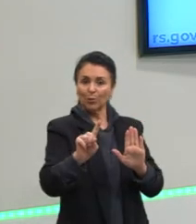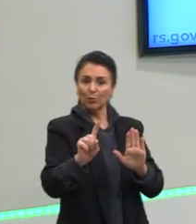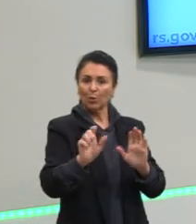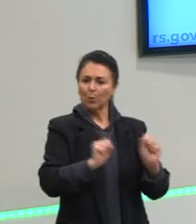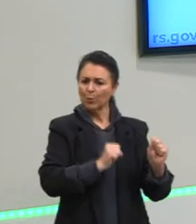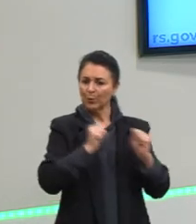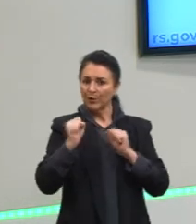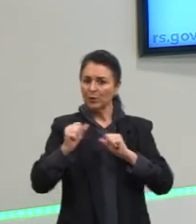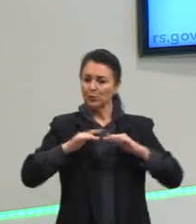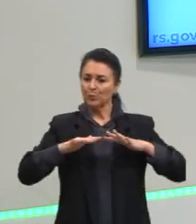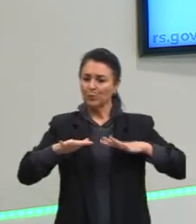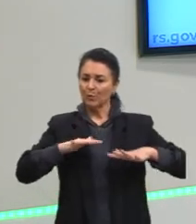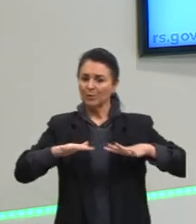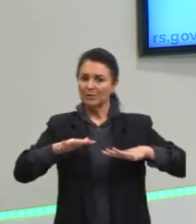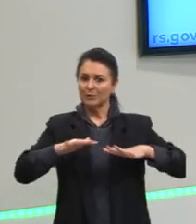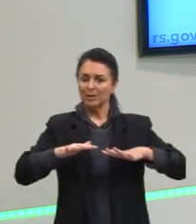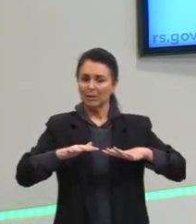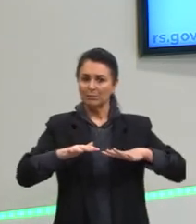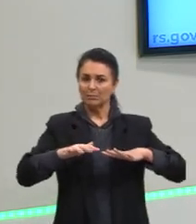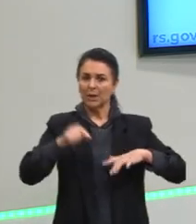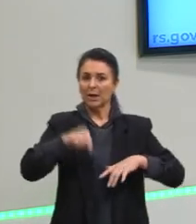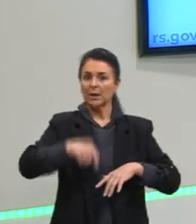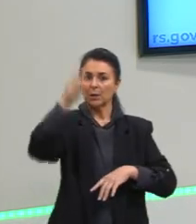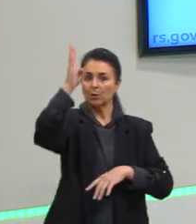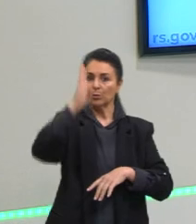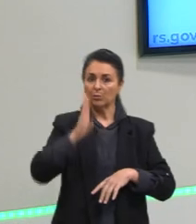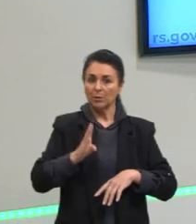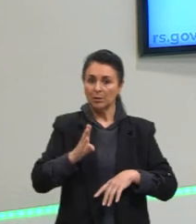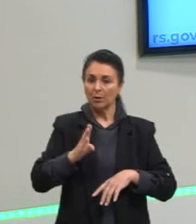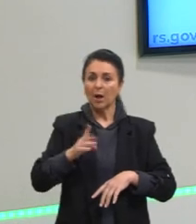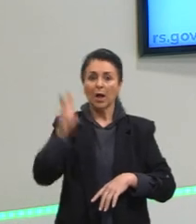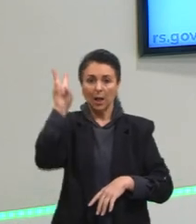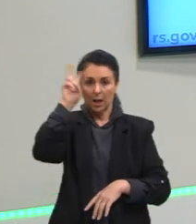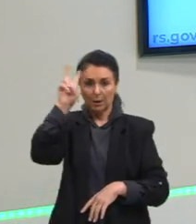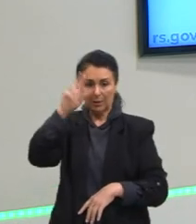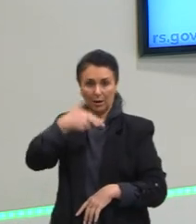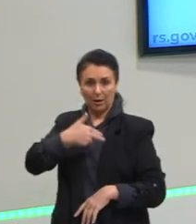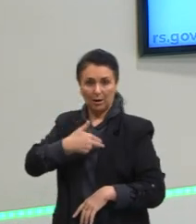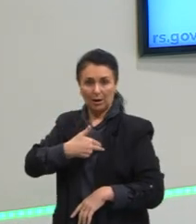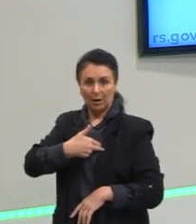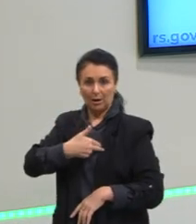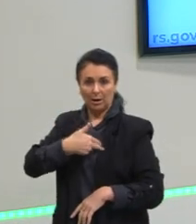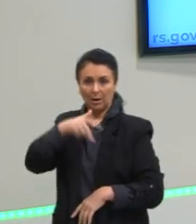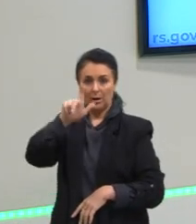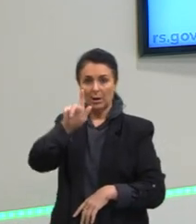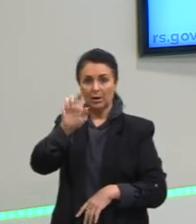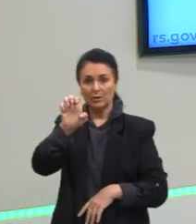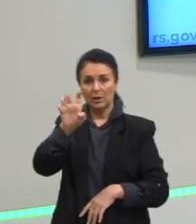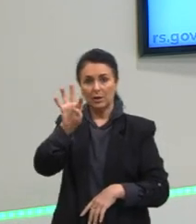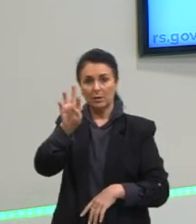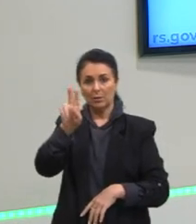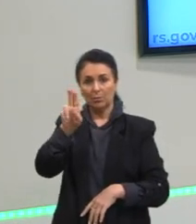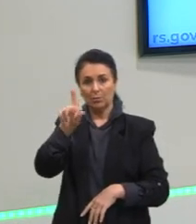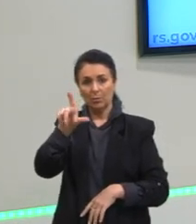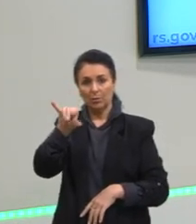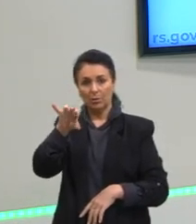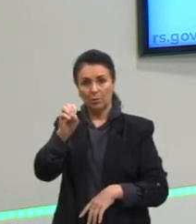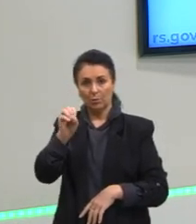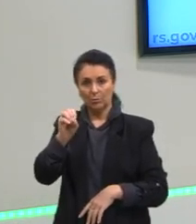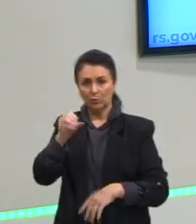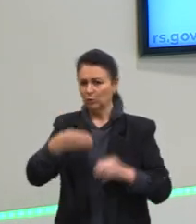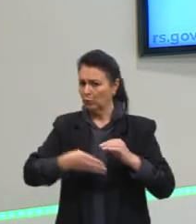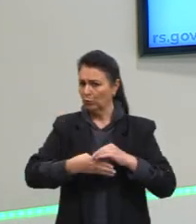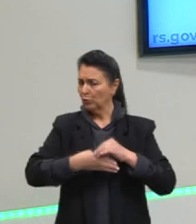mobilizar muitas pessoas no Brasil nós temos o caso por exemplo do Getúlio Vargas Getúlio Vargas no Brasil foi um grande líder